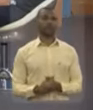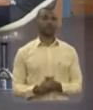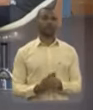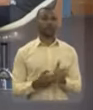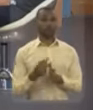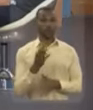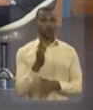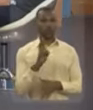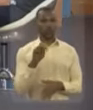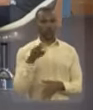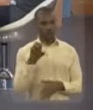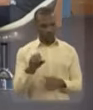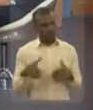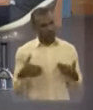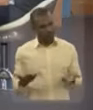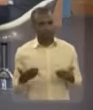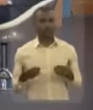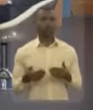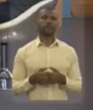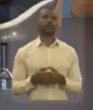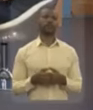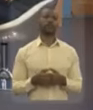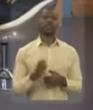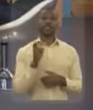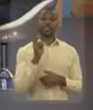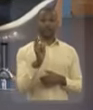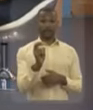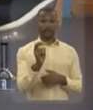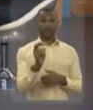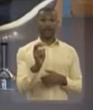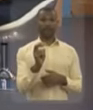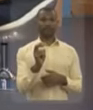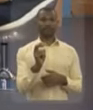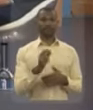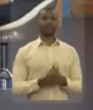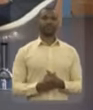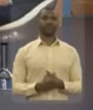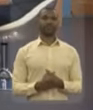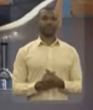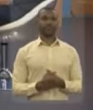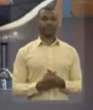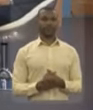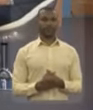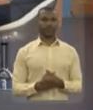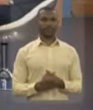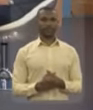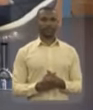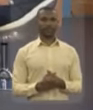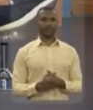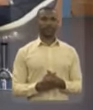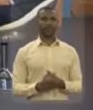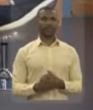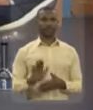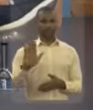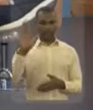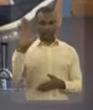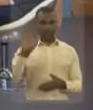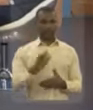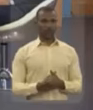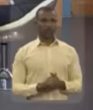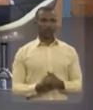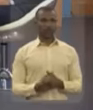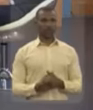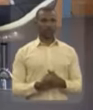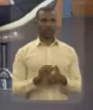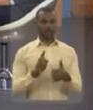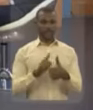turno bom vamos então entrar agora no Nossa quinta quinta rodada né para com os nossos candidatos não